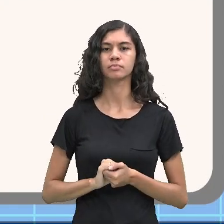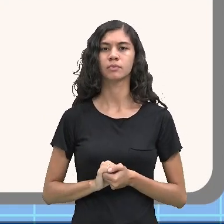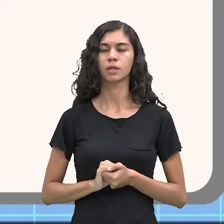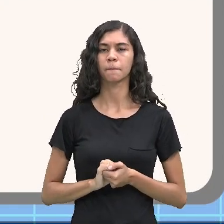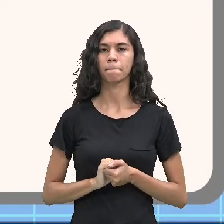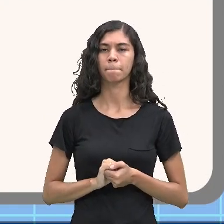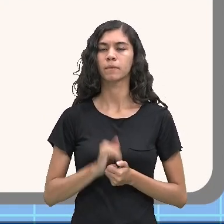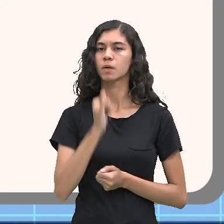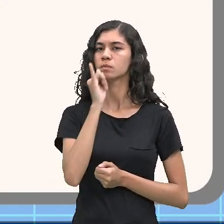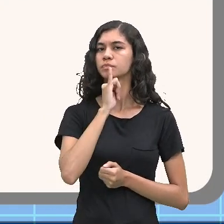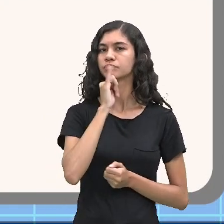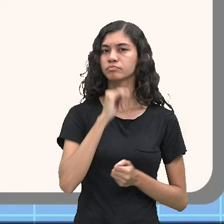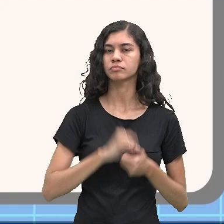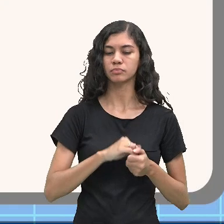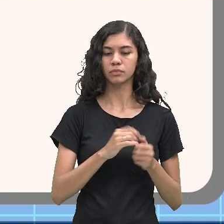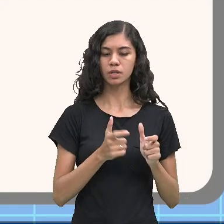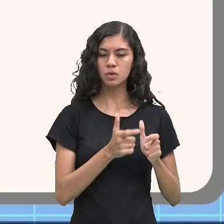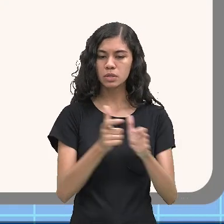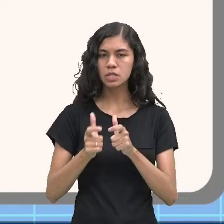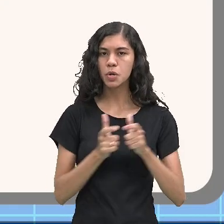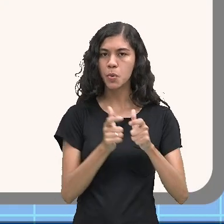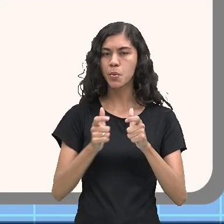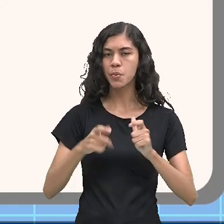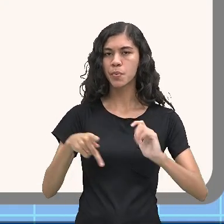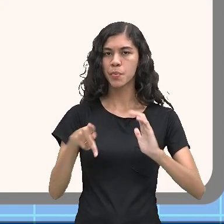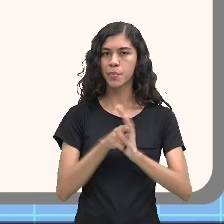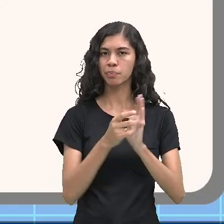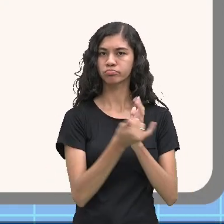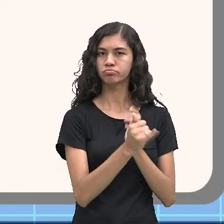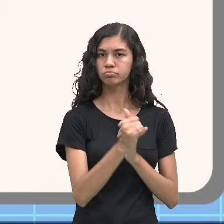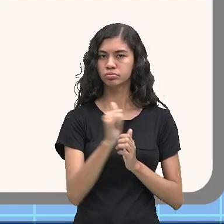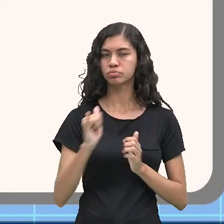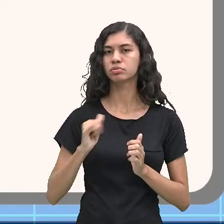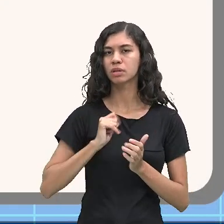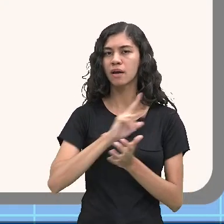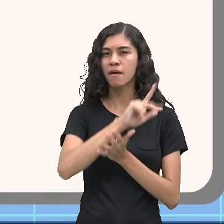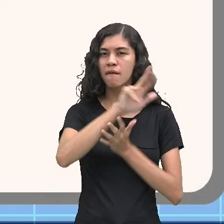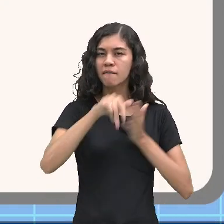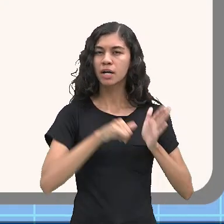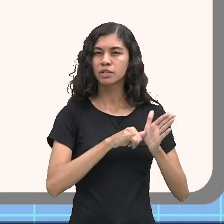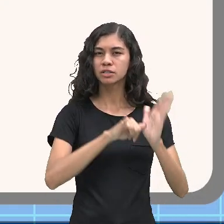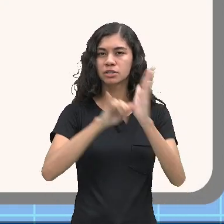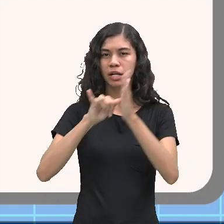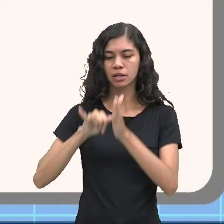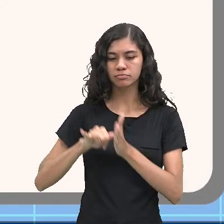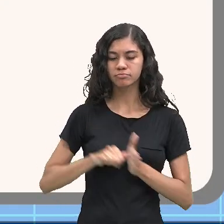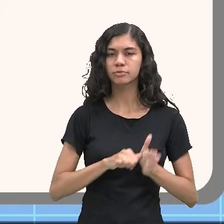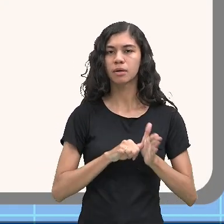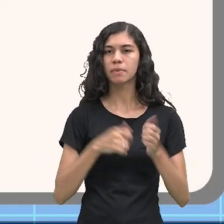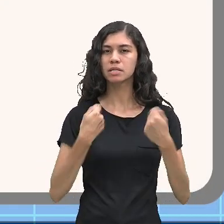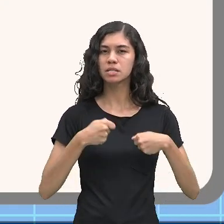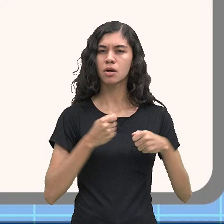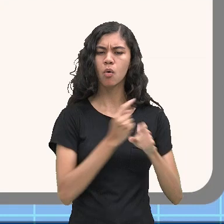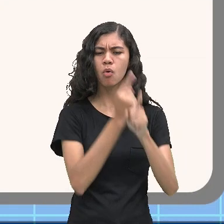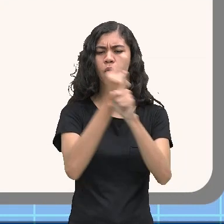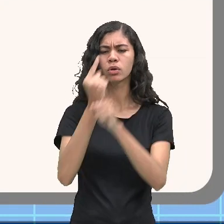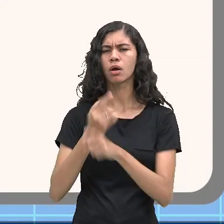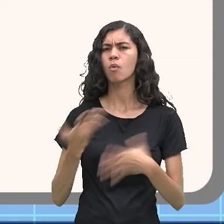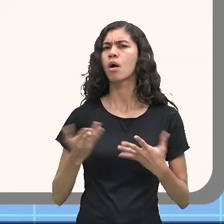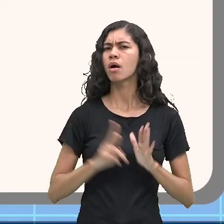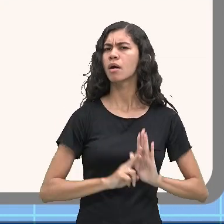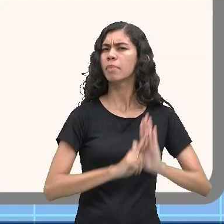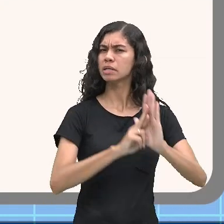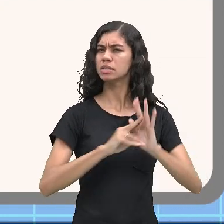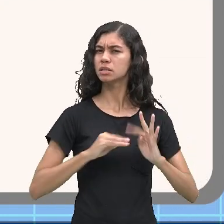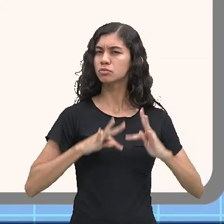trazer de um circuito, possuir aí vários geradores e você ter que encontrar o gerador equivalente, aquele que representa todos